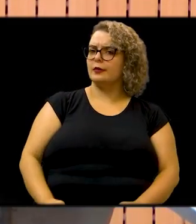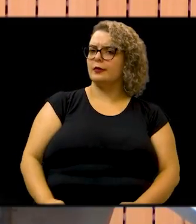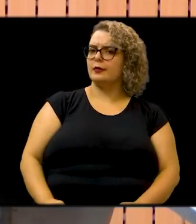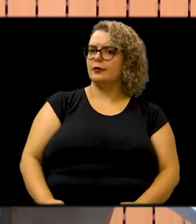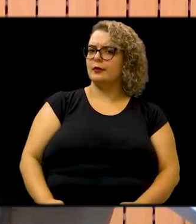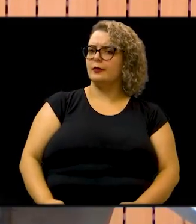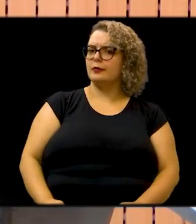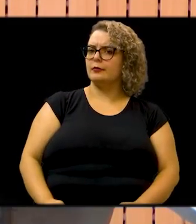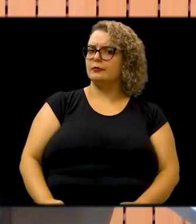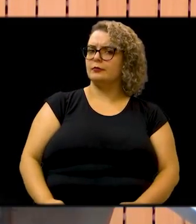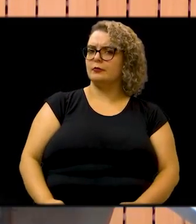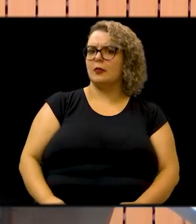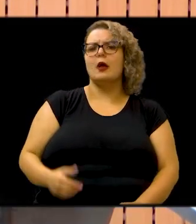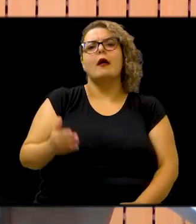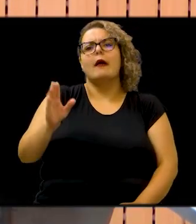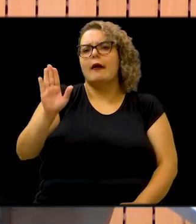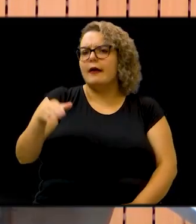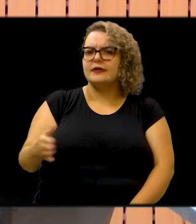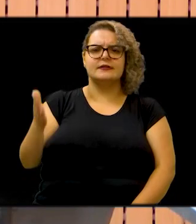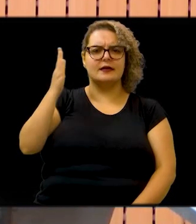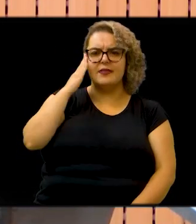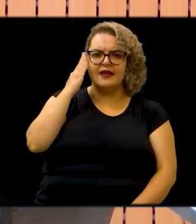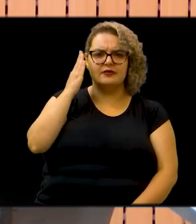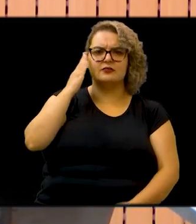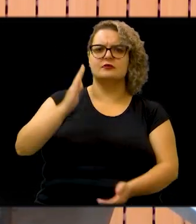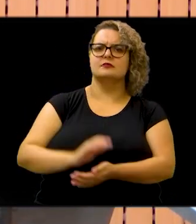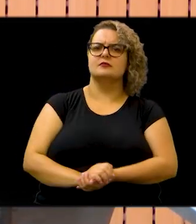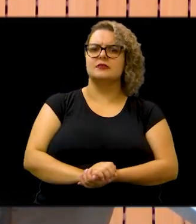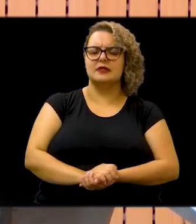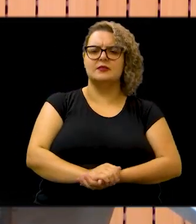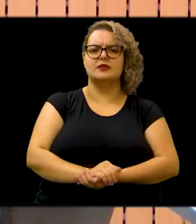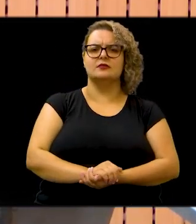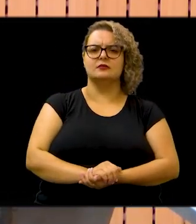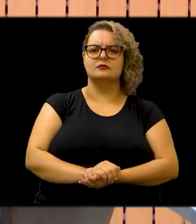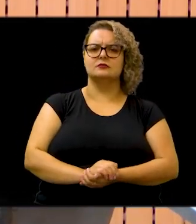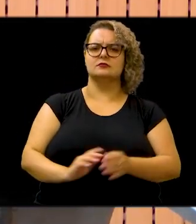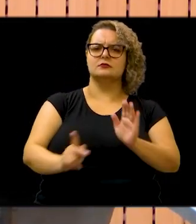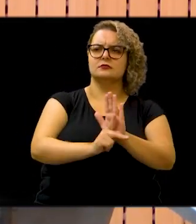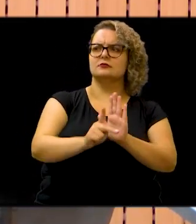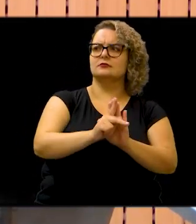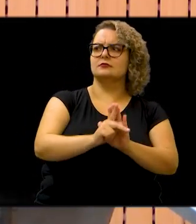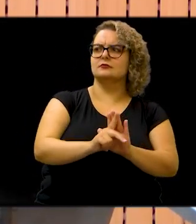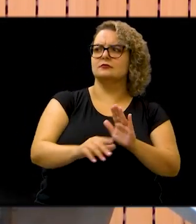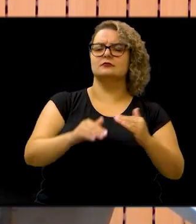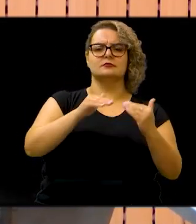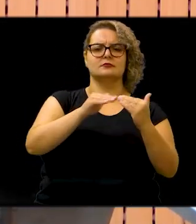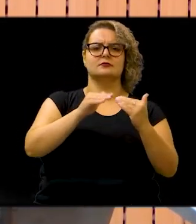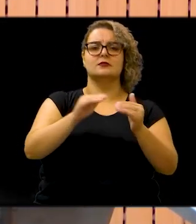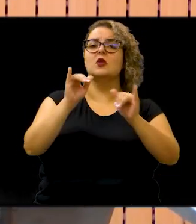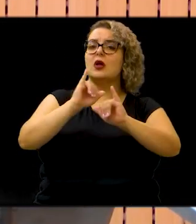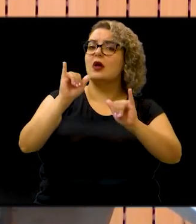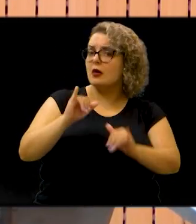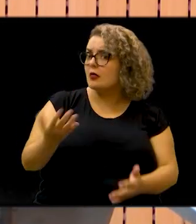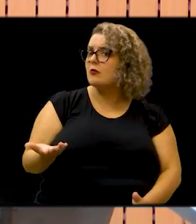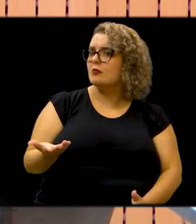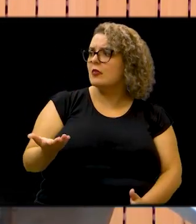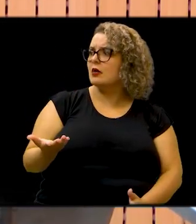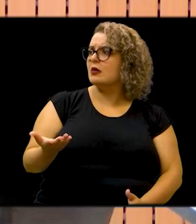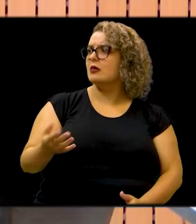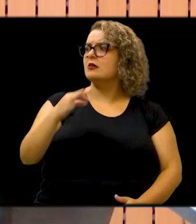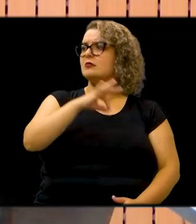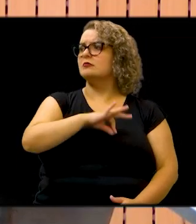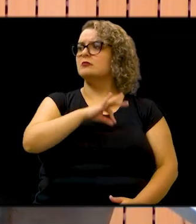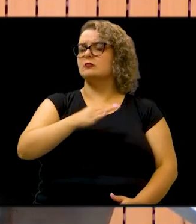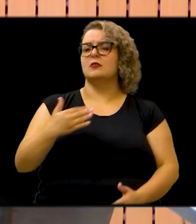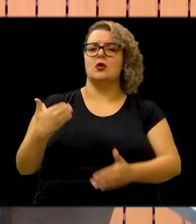urgência. Era sabido que esse projeto iria em tramitação. É um projeto que foi acordado na campanha salarial, ou